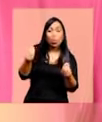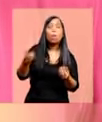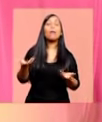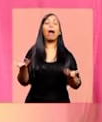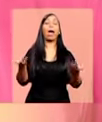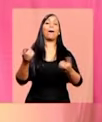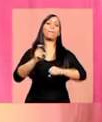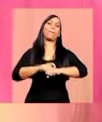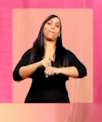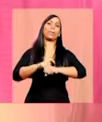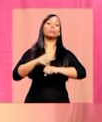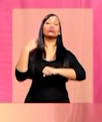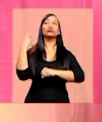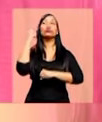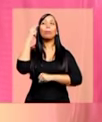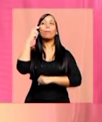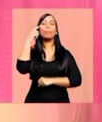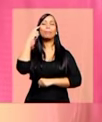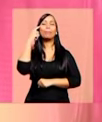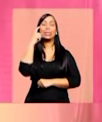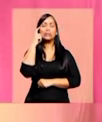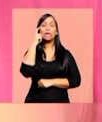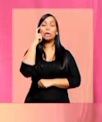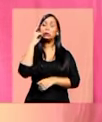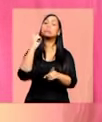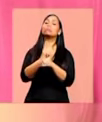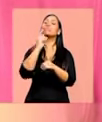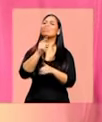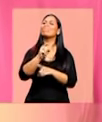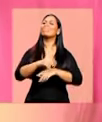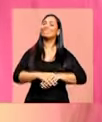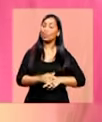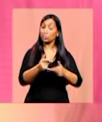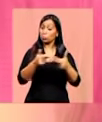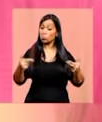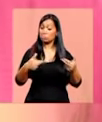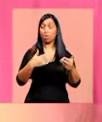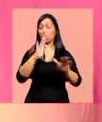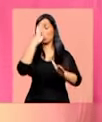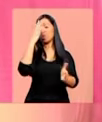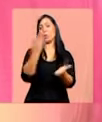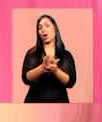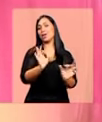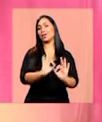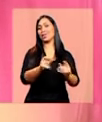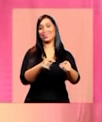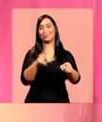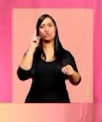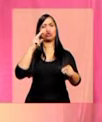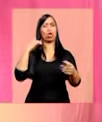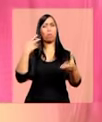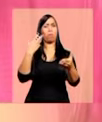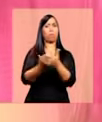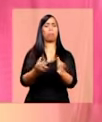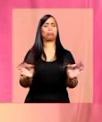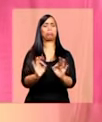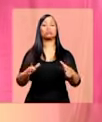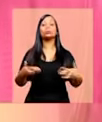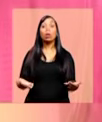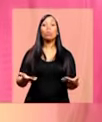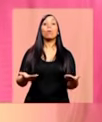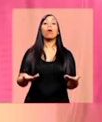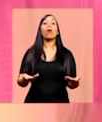pensam, é o meu momento de racionalidade. É a hora que eu vejo os pontos que eu não acredito naquela história toda,